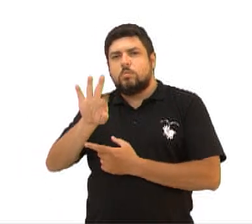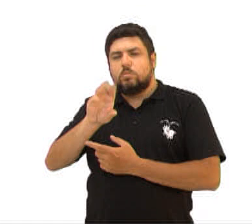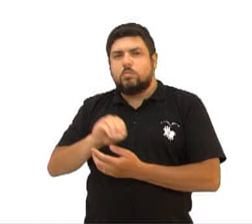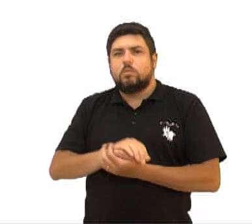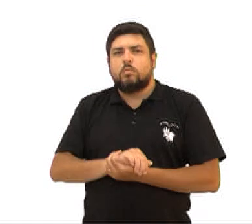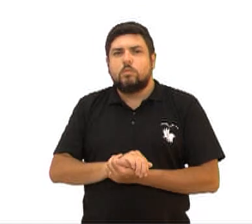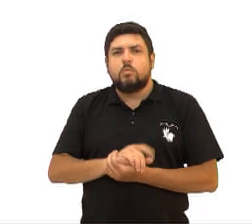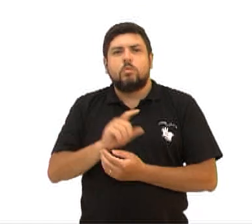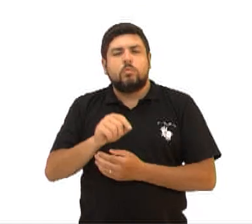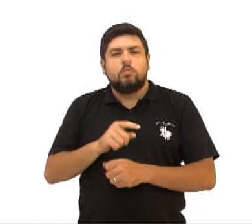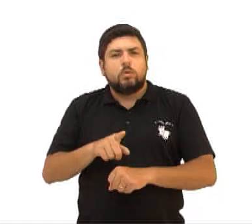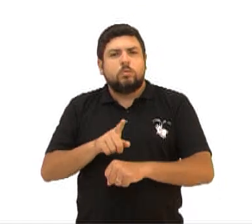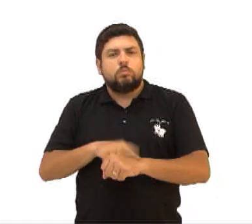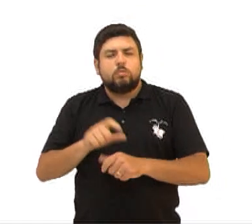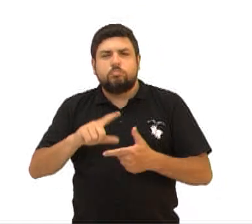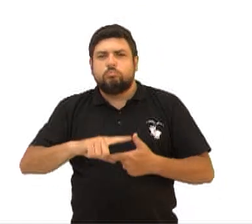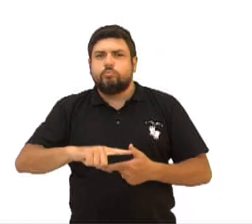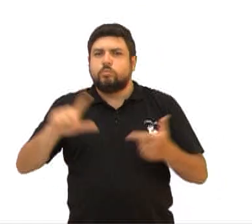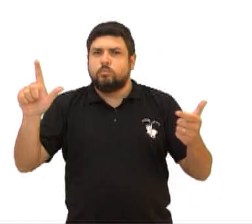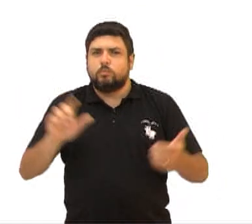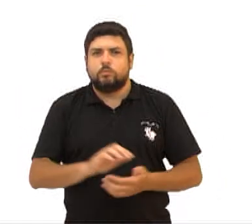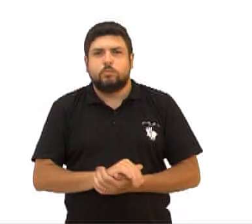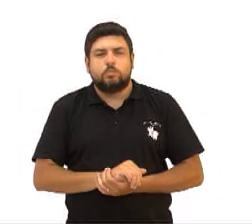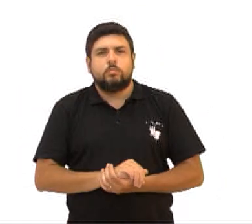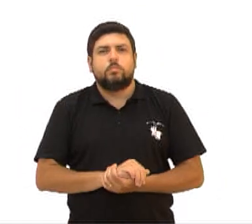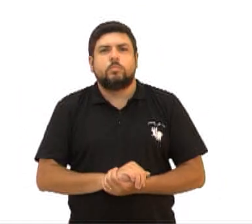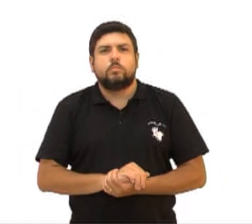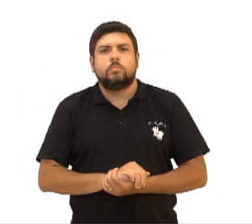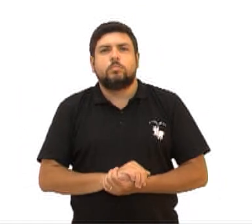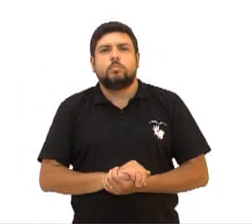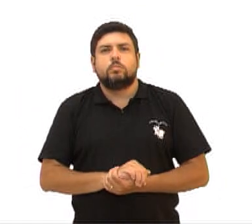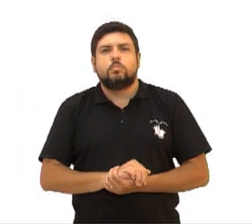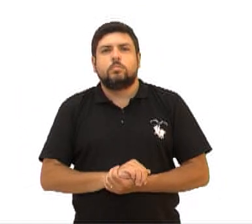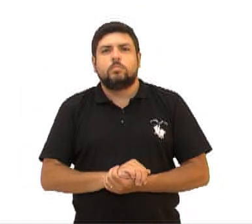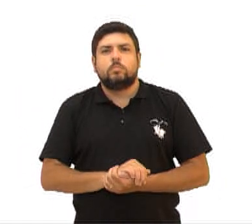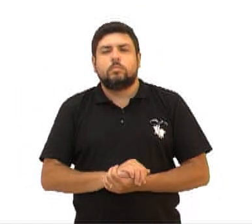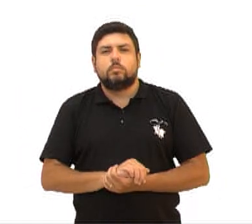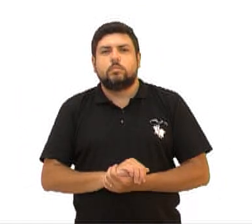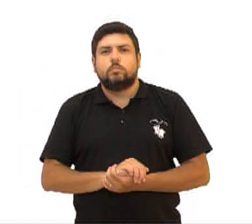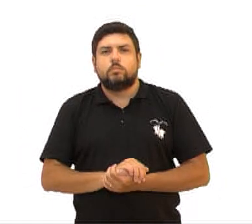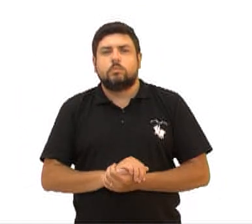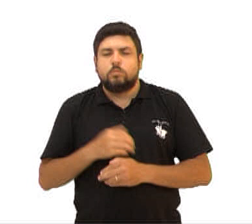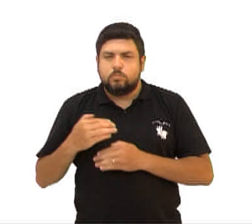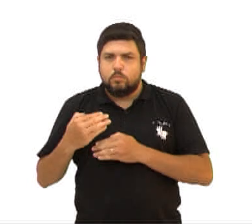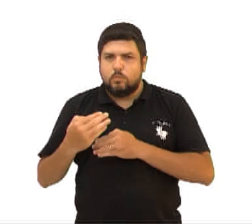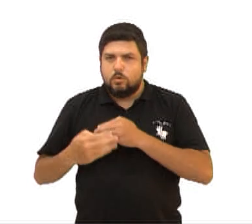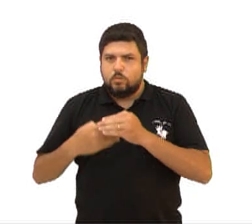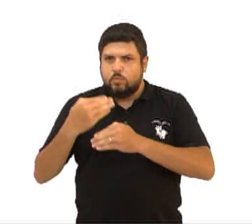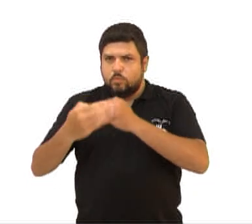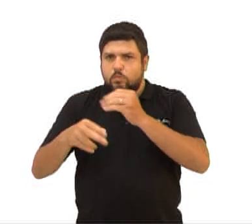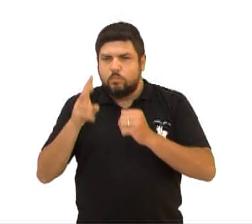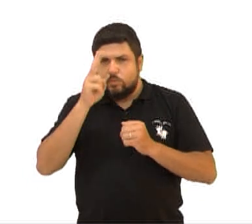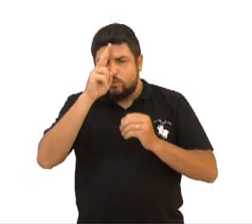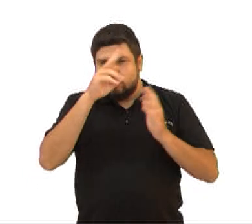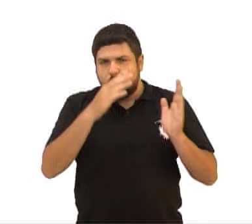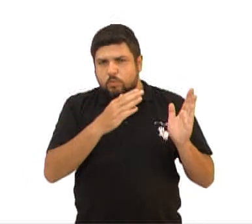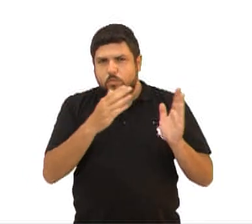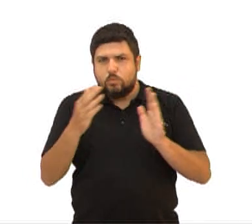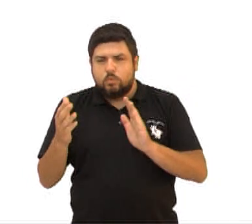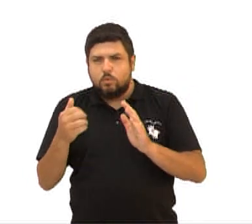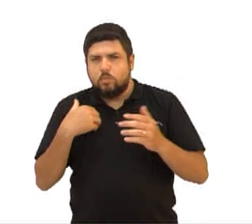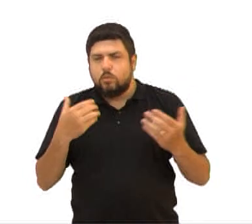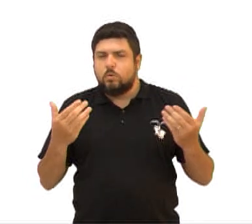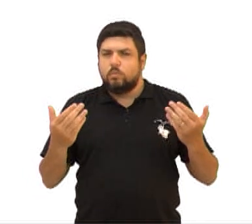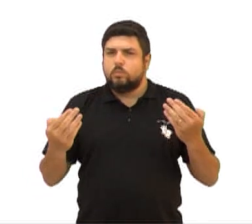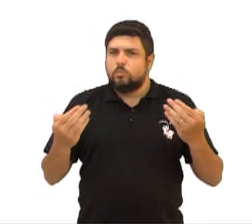dos tempos modernos, qualquer uma dessas expressões. O desenvolvimento histórico podia ser equiparado ao desenvolvimento